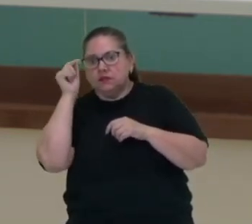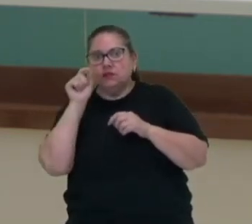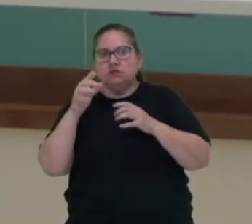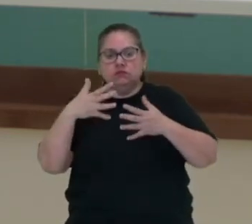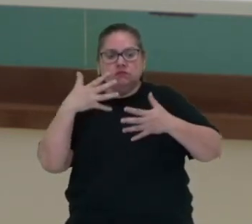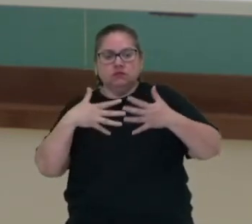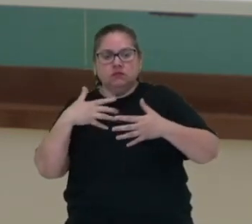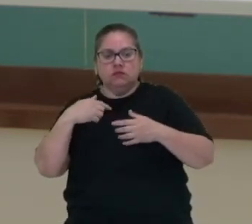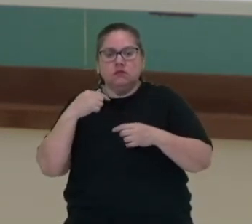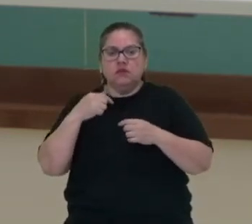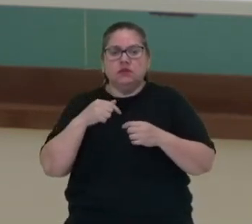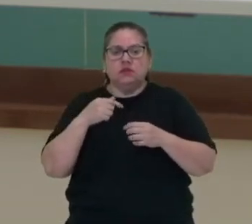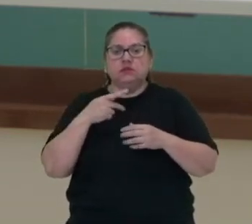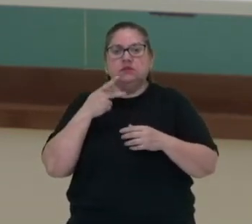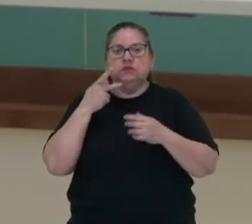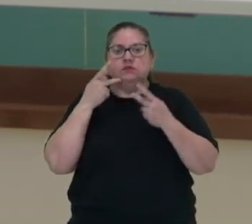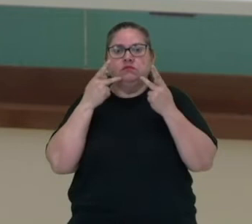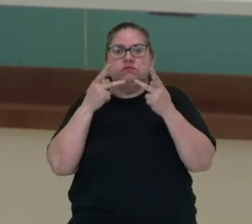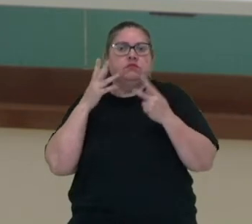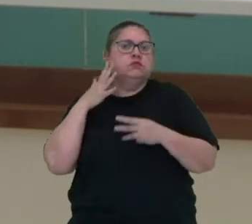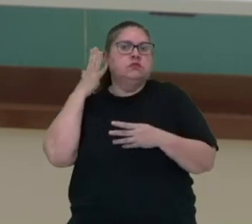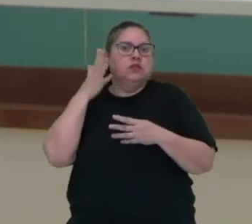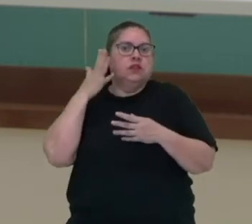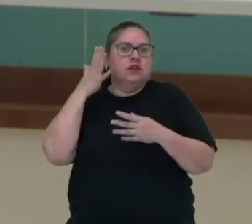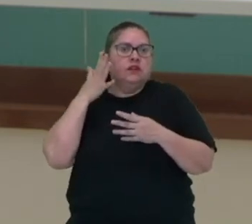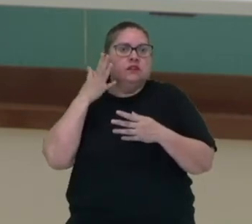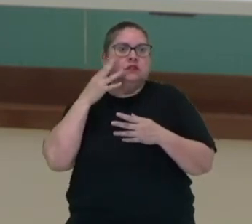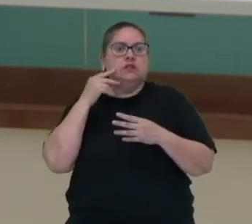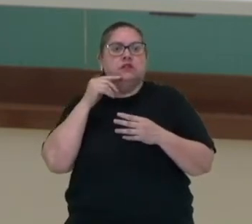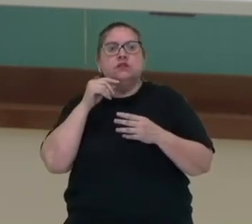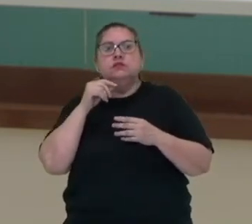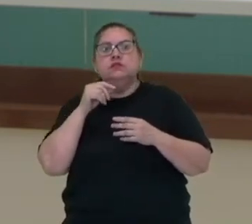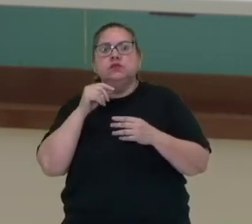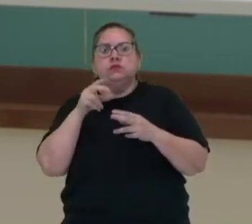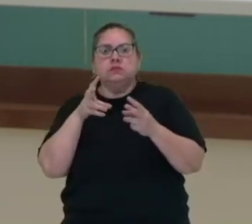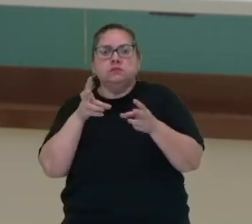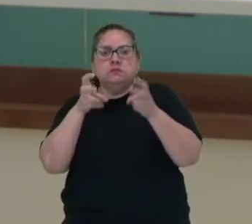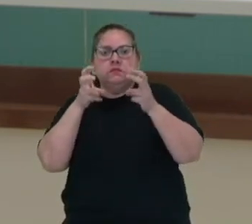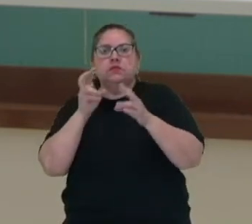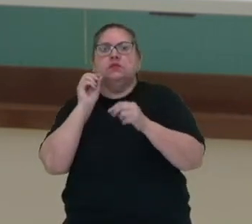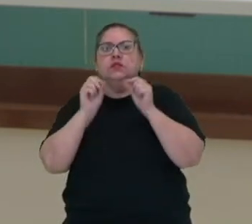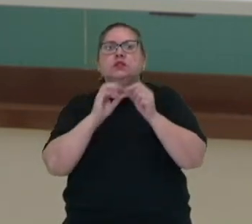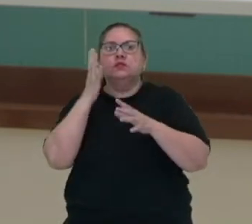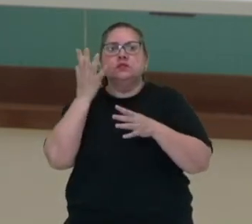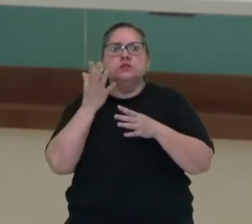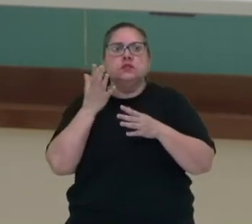e não pensar no nosso discurso, no que a gente está falando, não captar a mensagem principal.